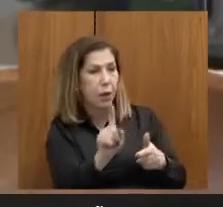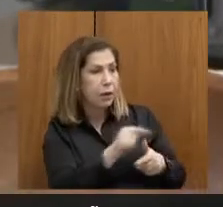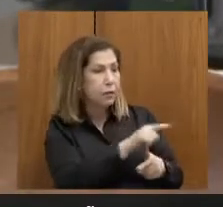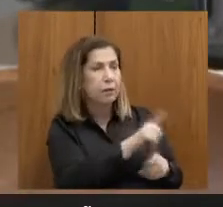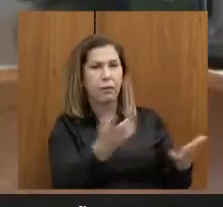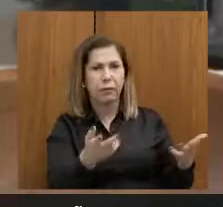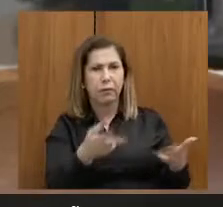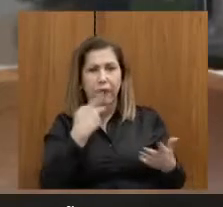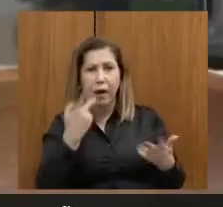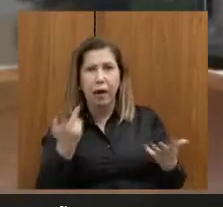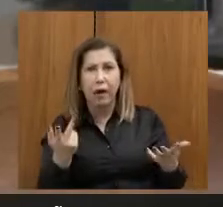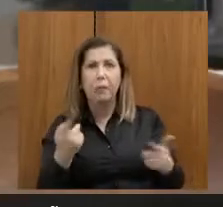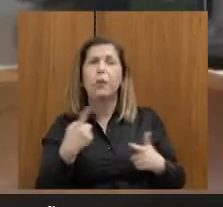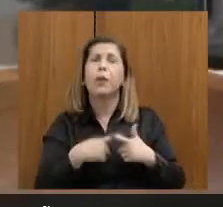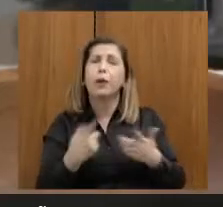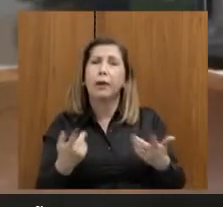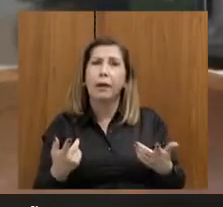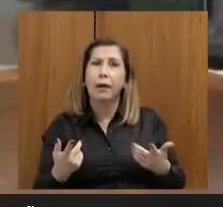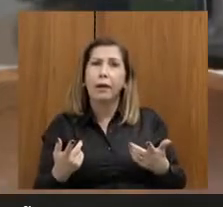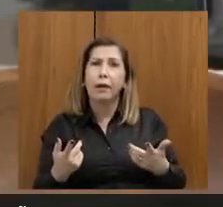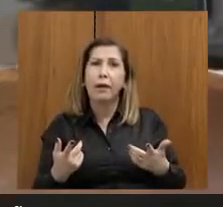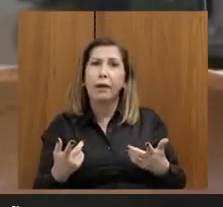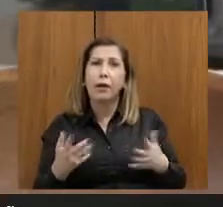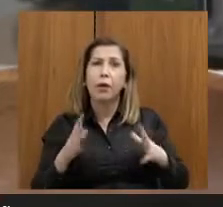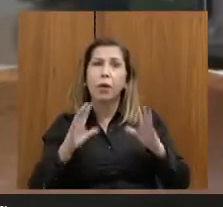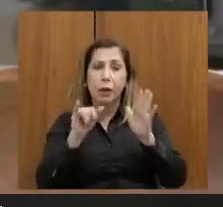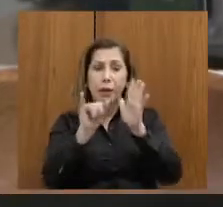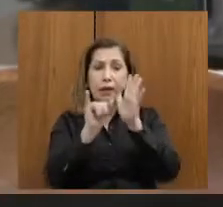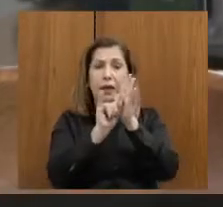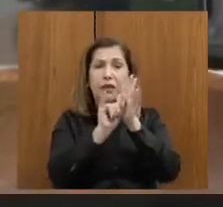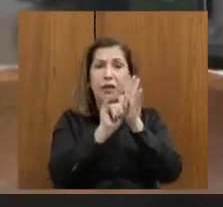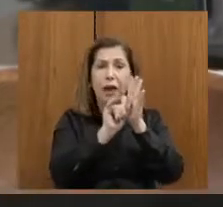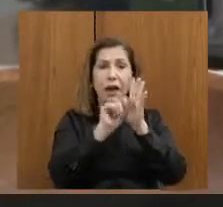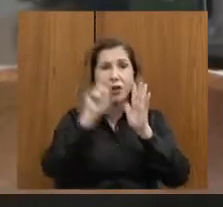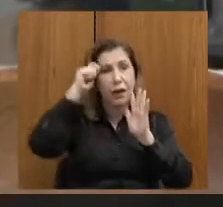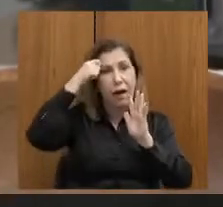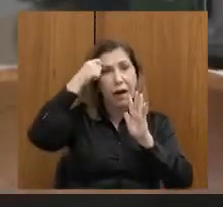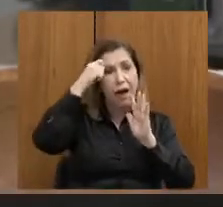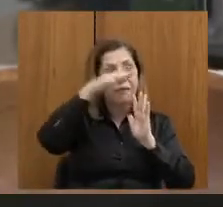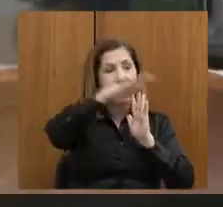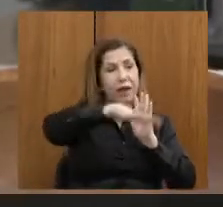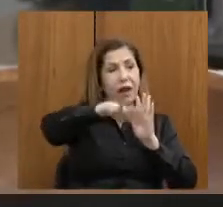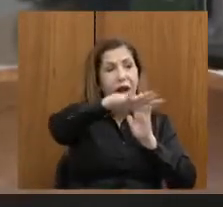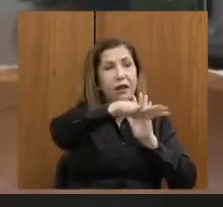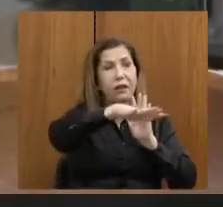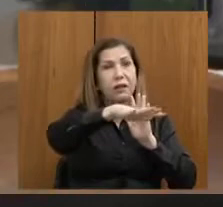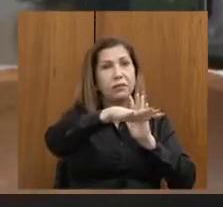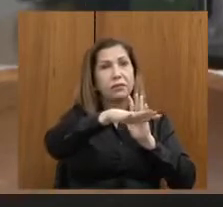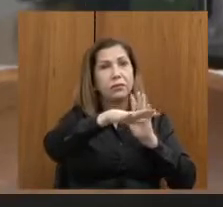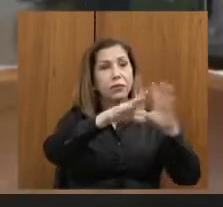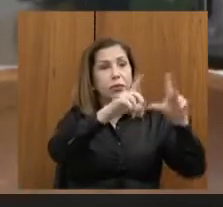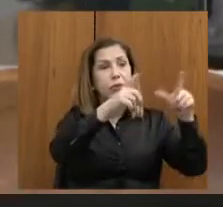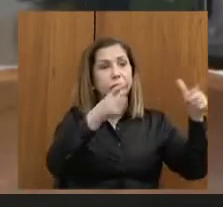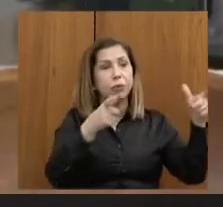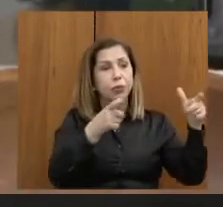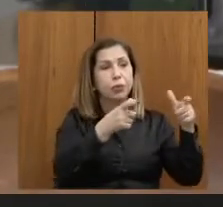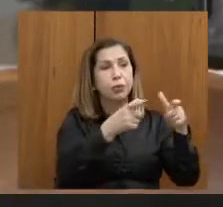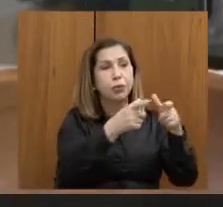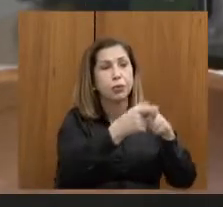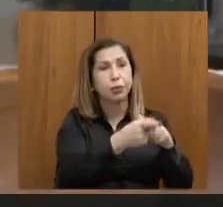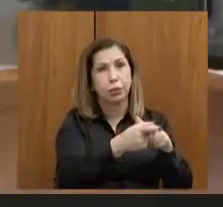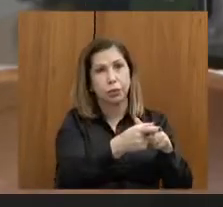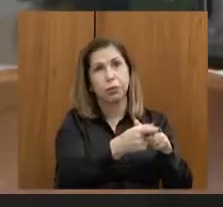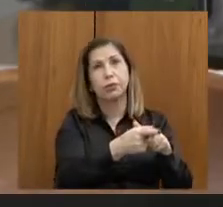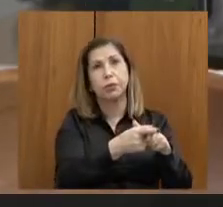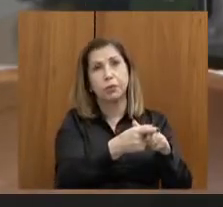é isso sabe por quê que eles fazem isso porque eles mataram toda identidade africana que estava dentro desses para fora desses espaços